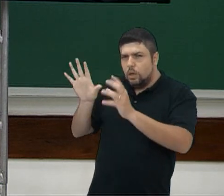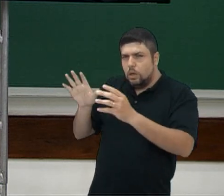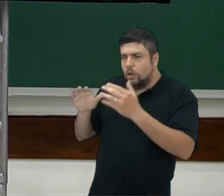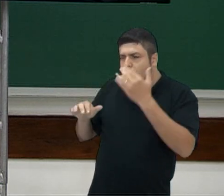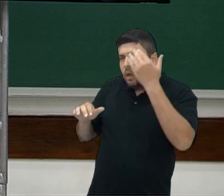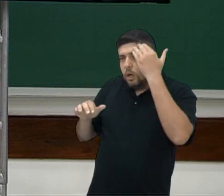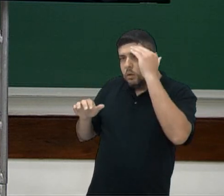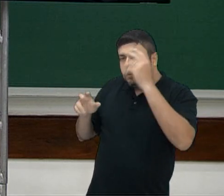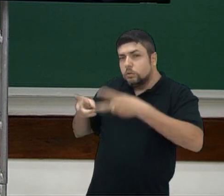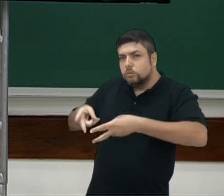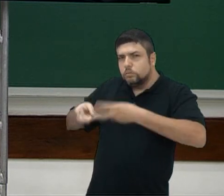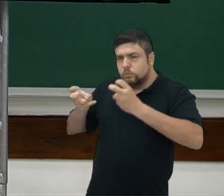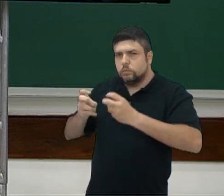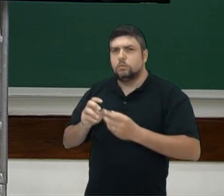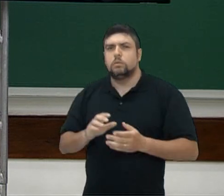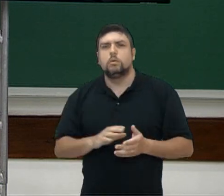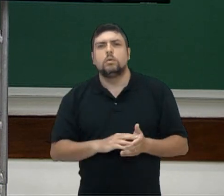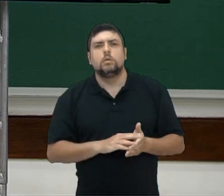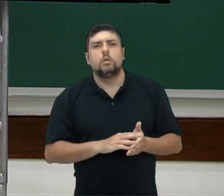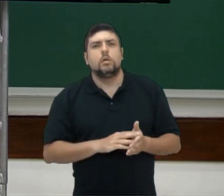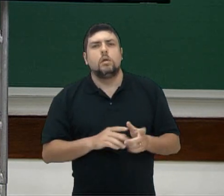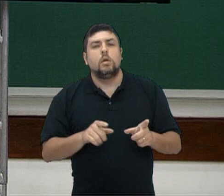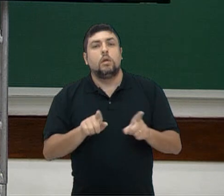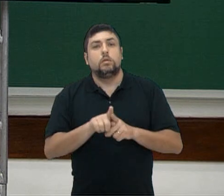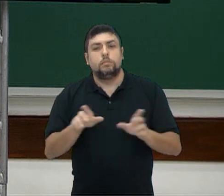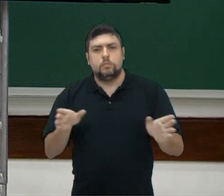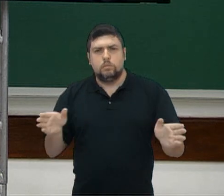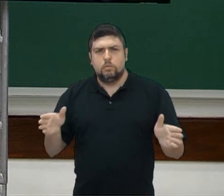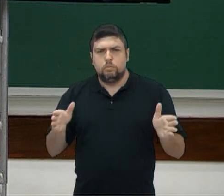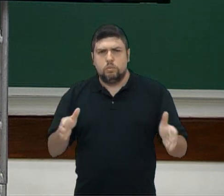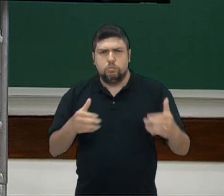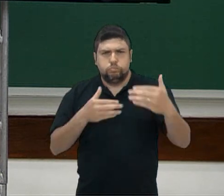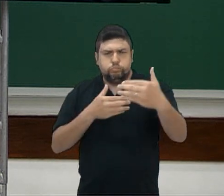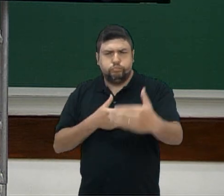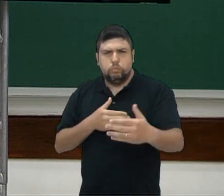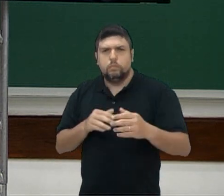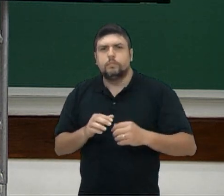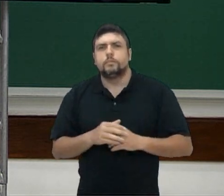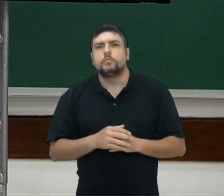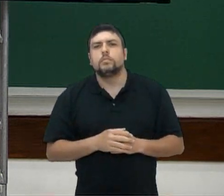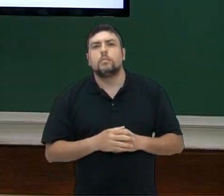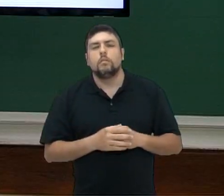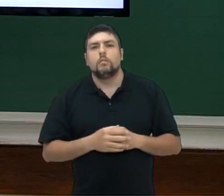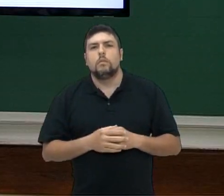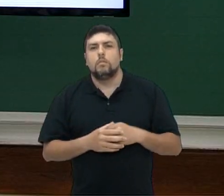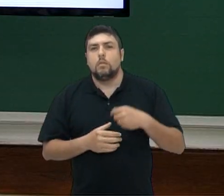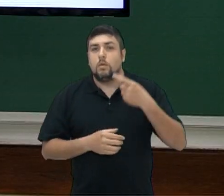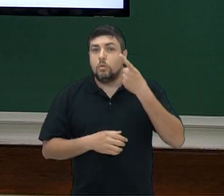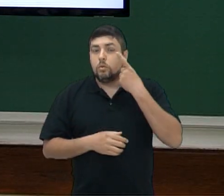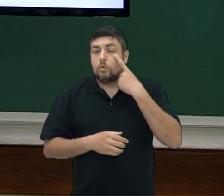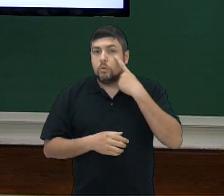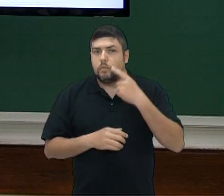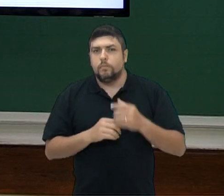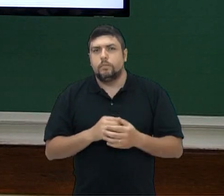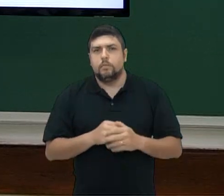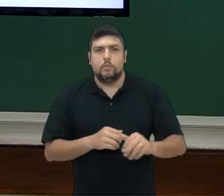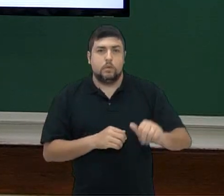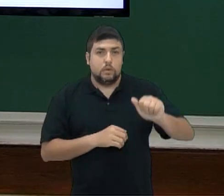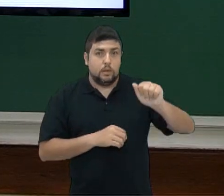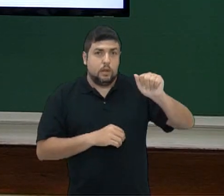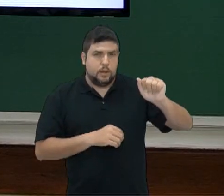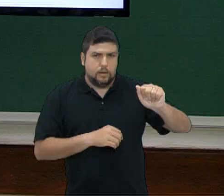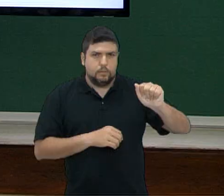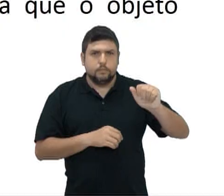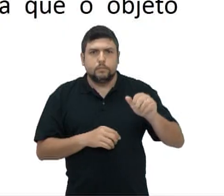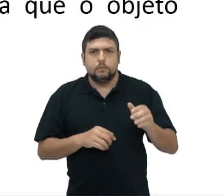observando a imagem com mais clareza. Dentro desse conceito, me acompanhe então nas alternativas. Então, olha o que ele menciona na letra A.